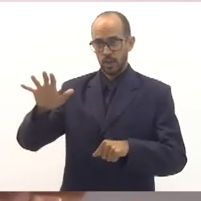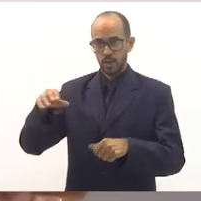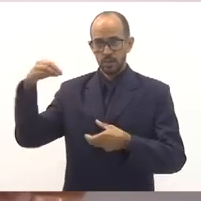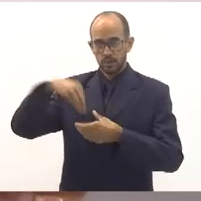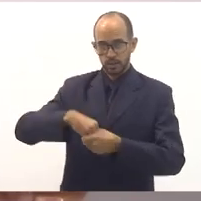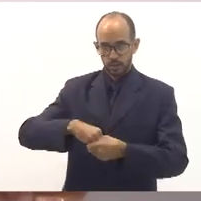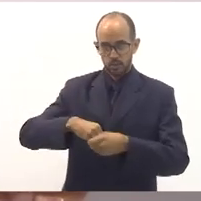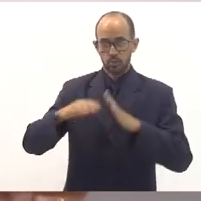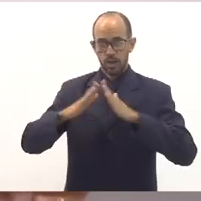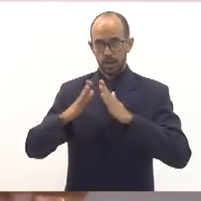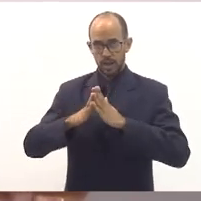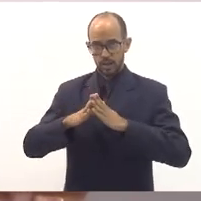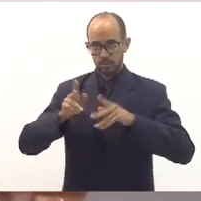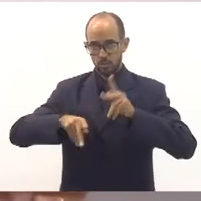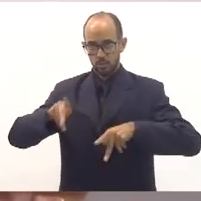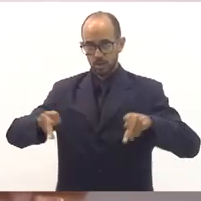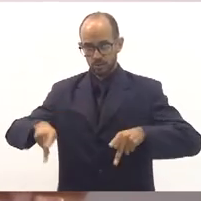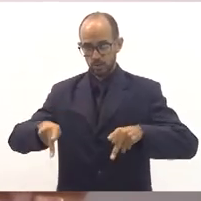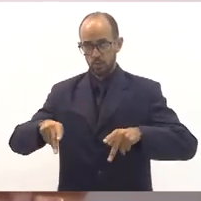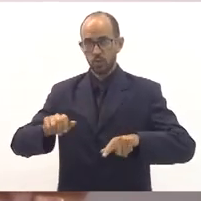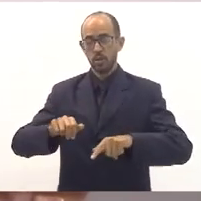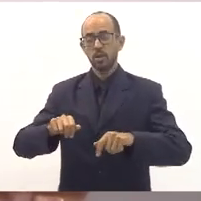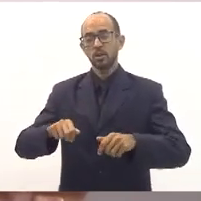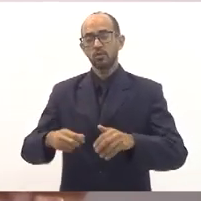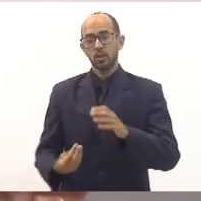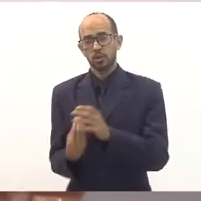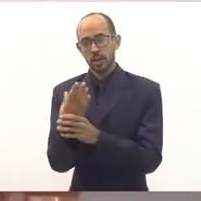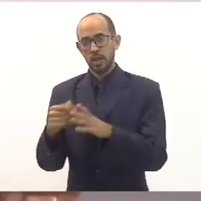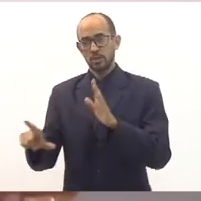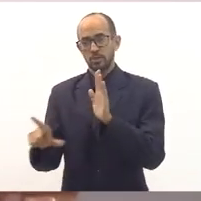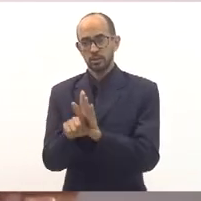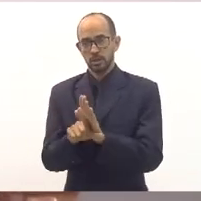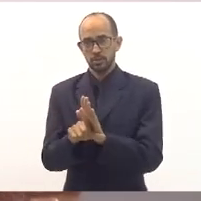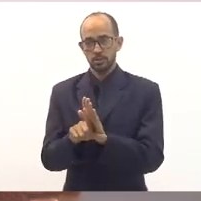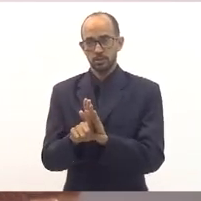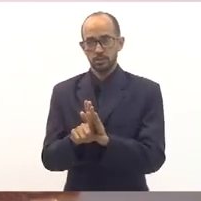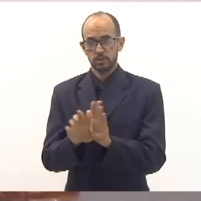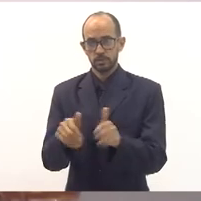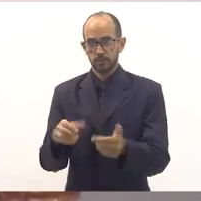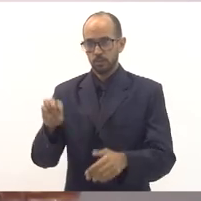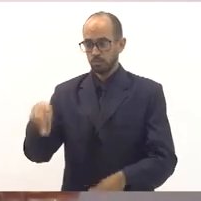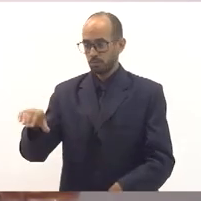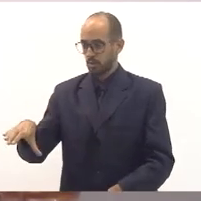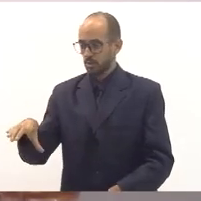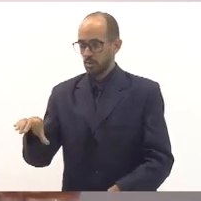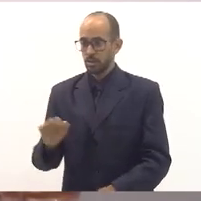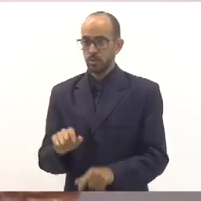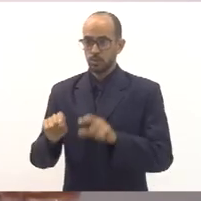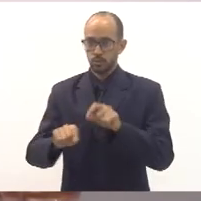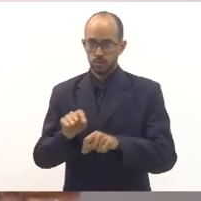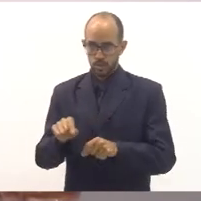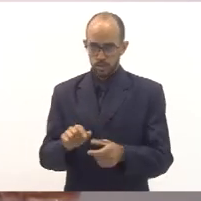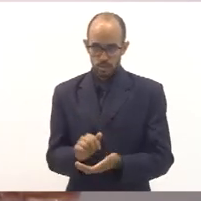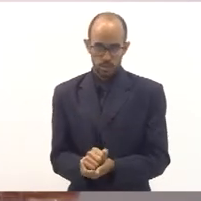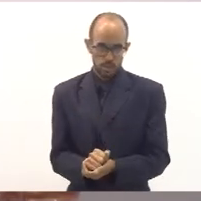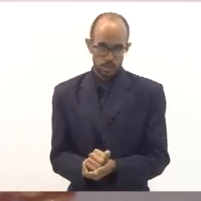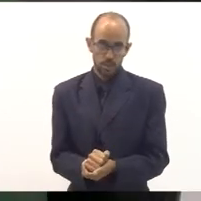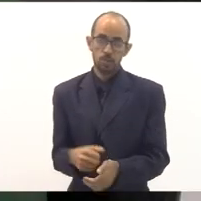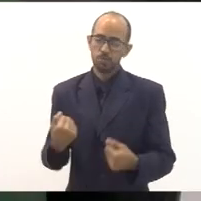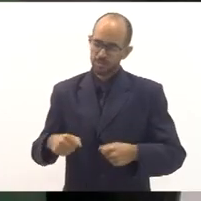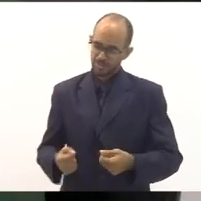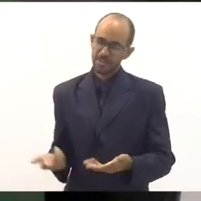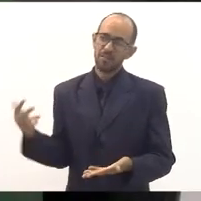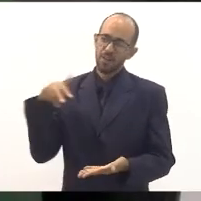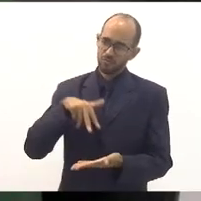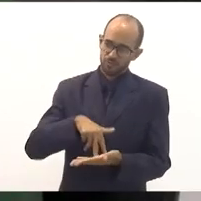da casa do povo é que essas leis foram criadas então link eu não poderia deixar de vir aqui hoje